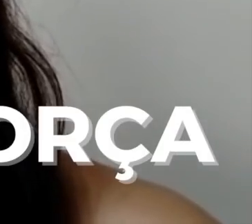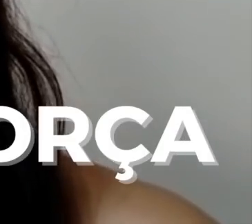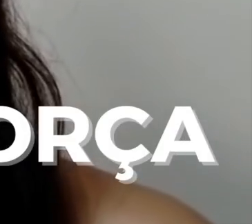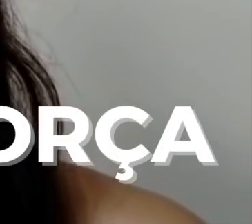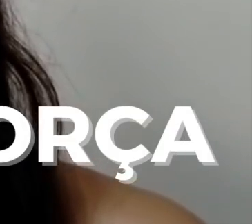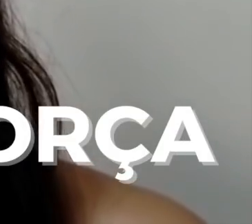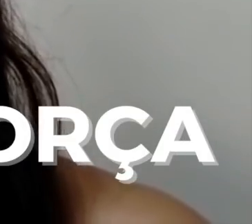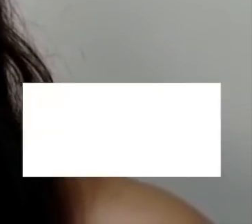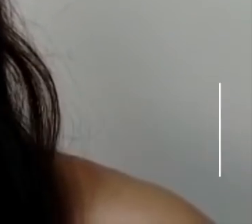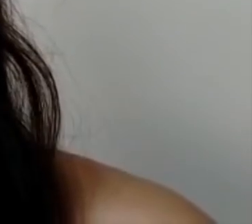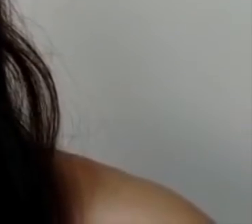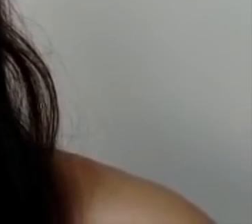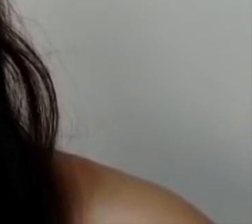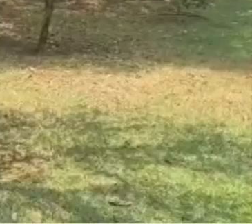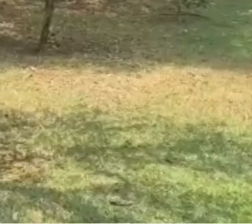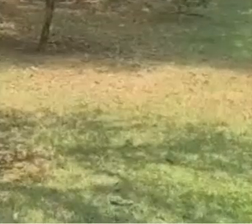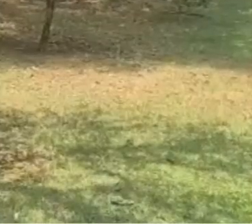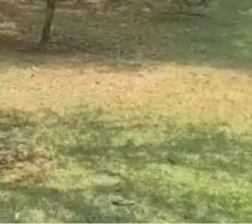Força.